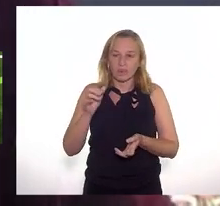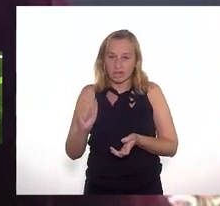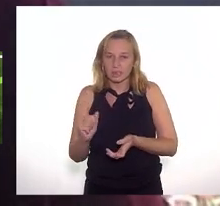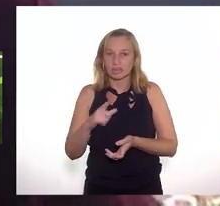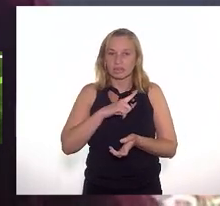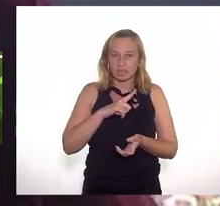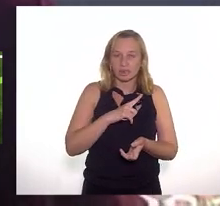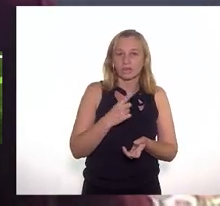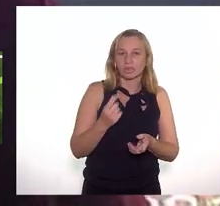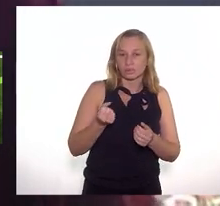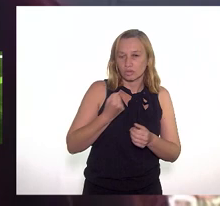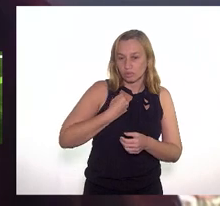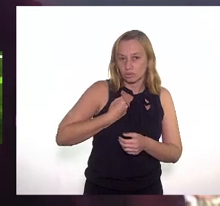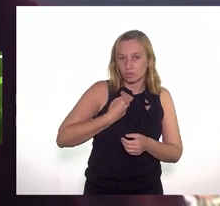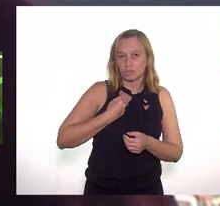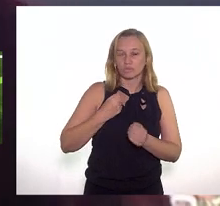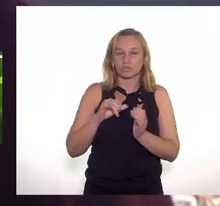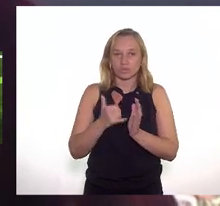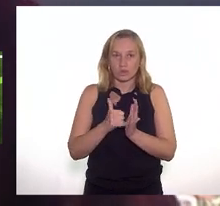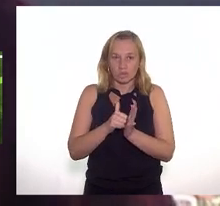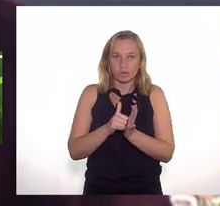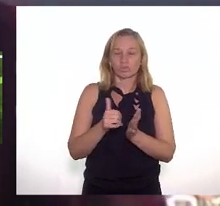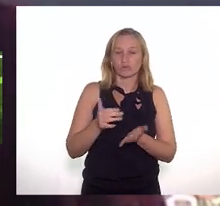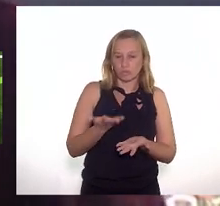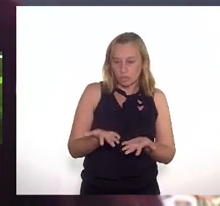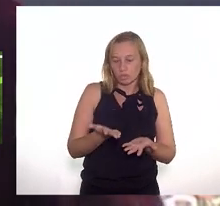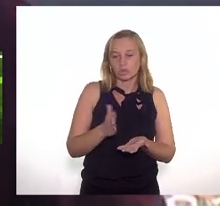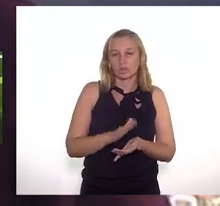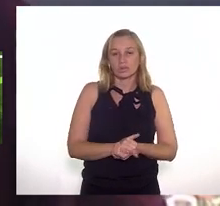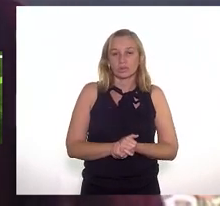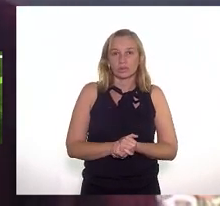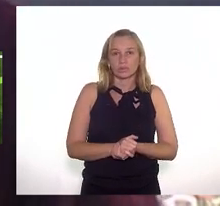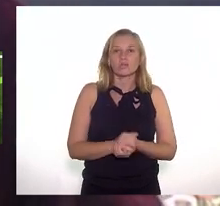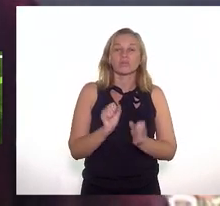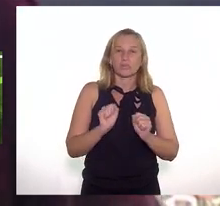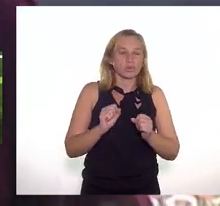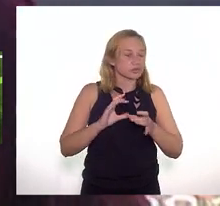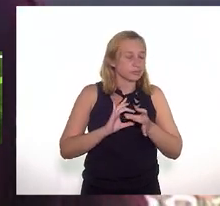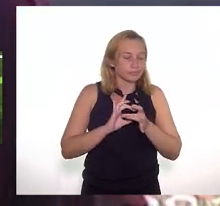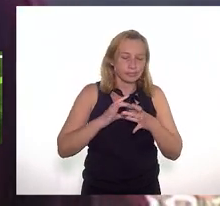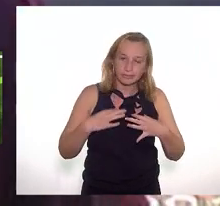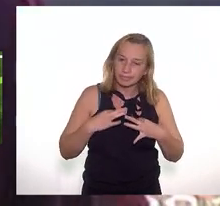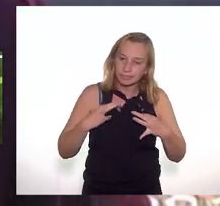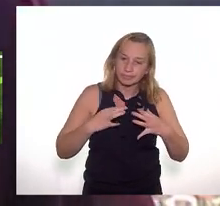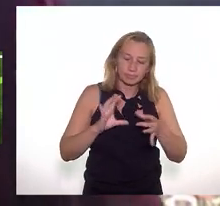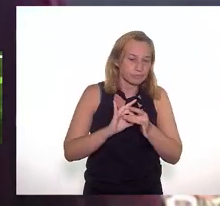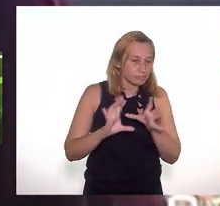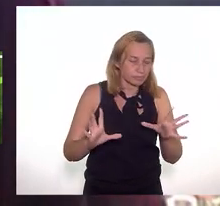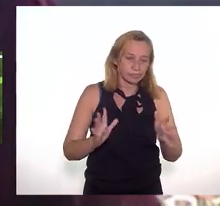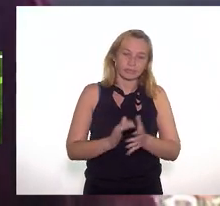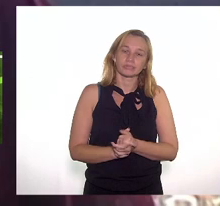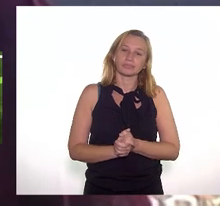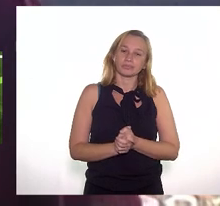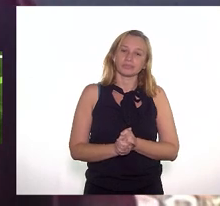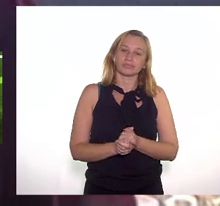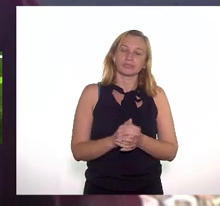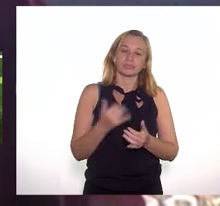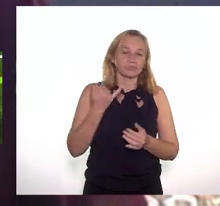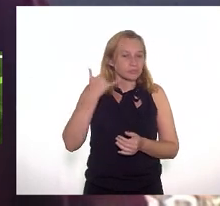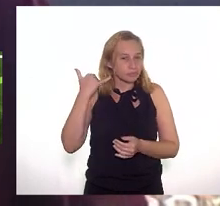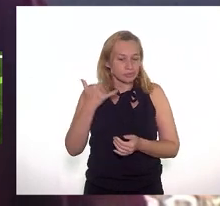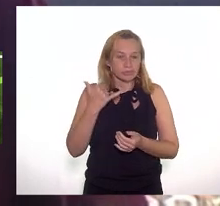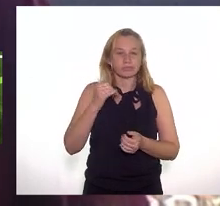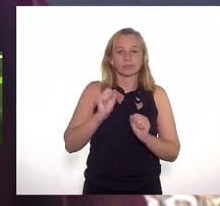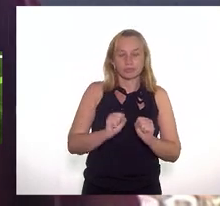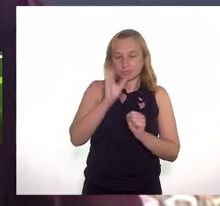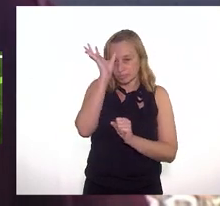das Doenças Raras da Secretaria de Desenvolvimento Social têm meu telefone, podem ficar à vontade em me acionar para a gente tentar resolver o que for